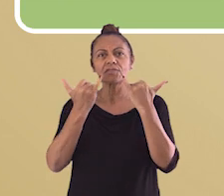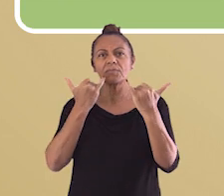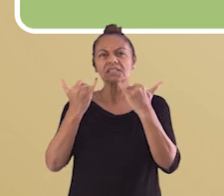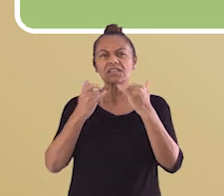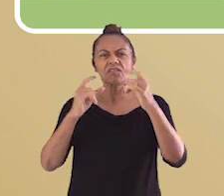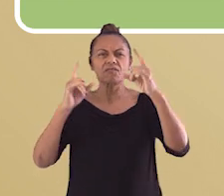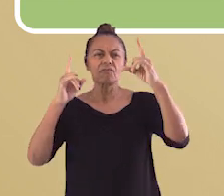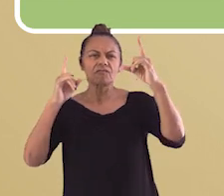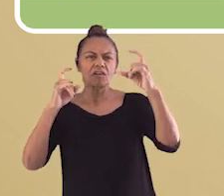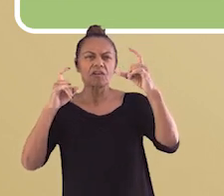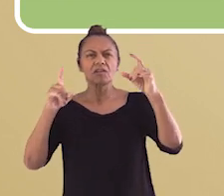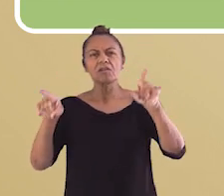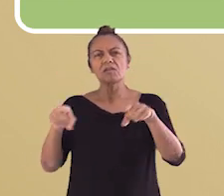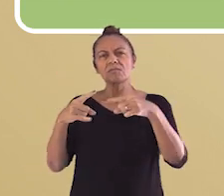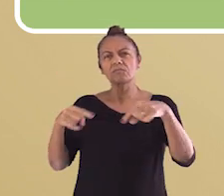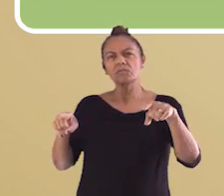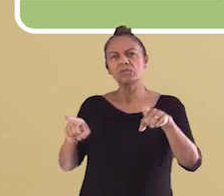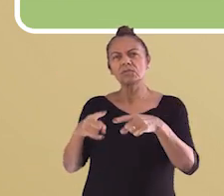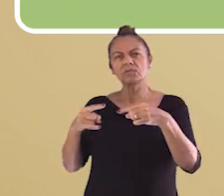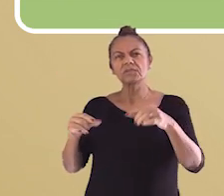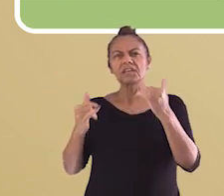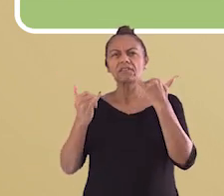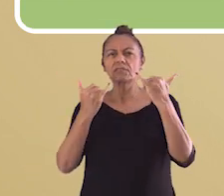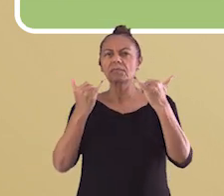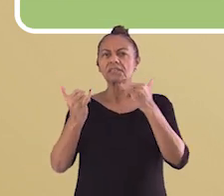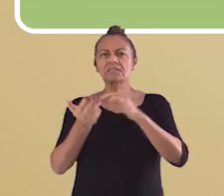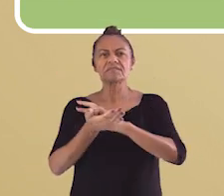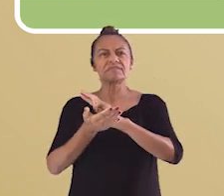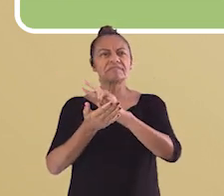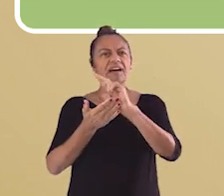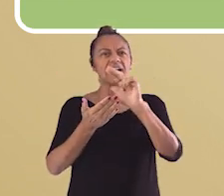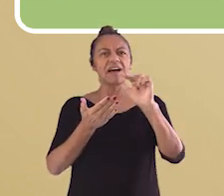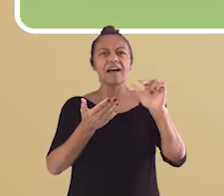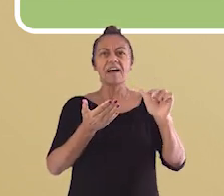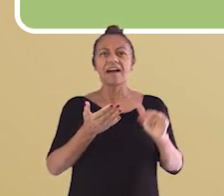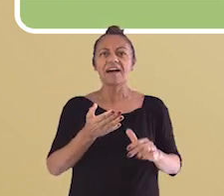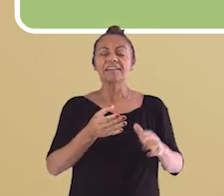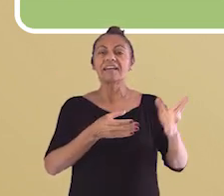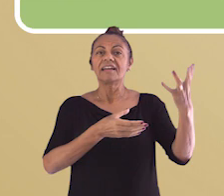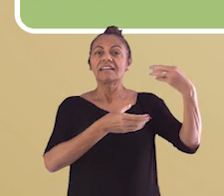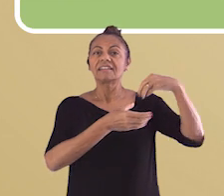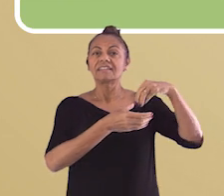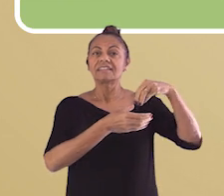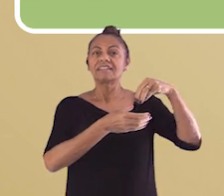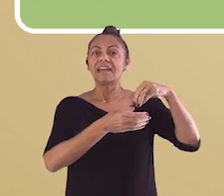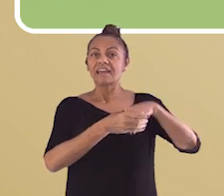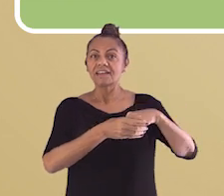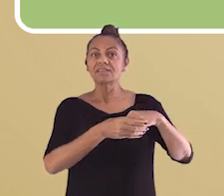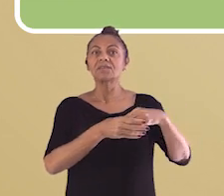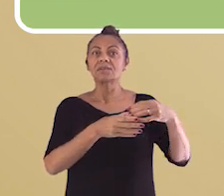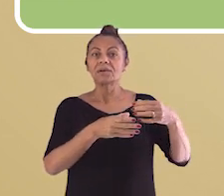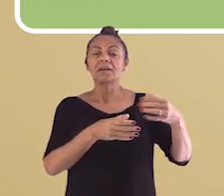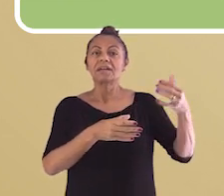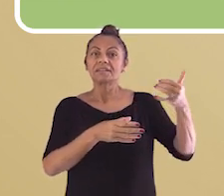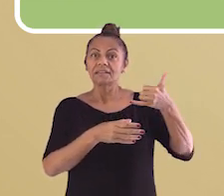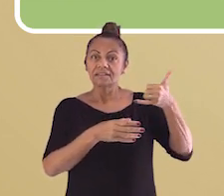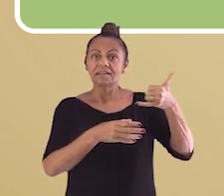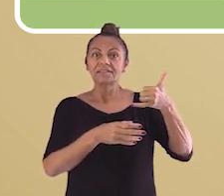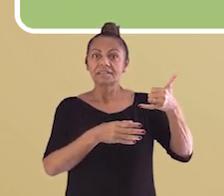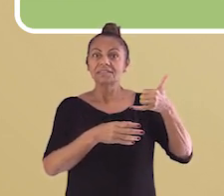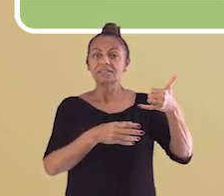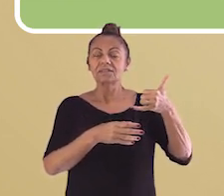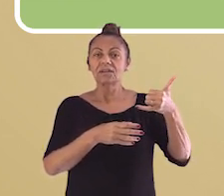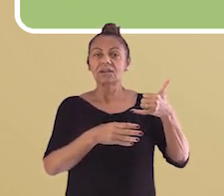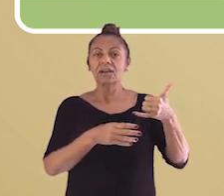informações, fotos, músicas e todo o resto de informações ficam salvas ou armazenadas na nuvem, que é um espaço